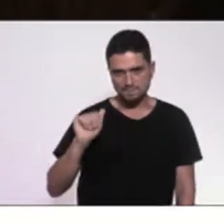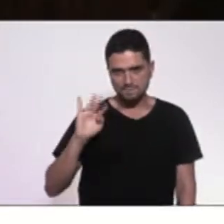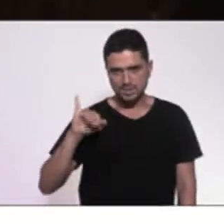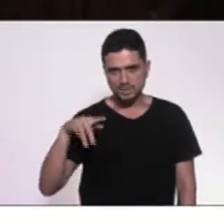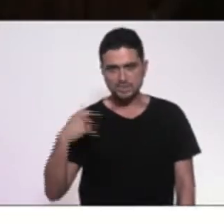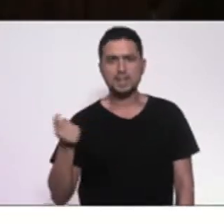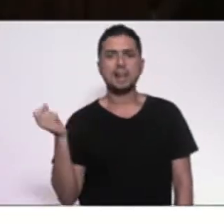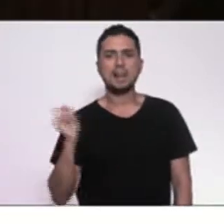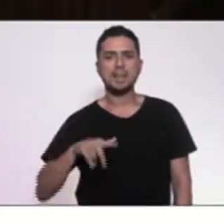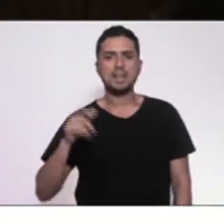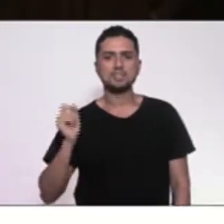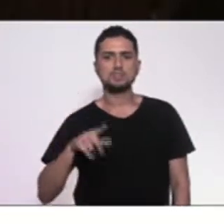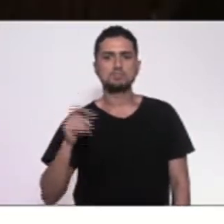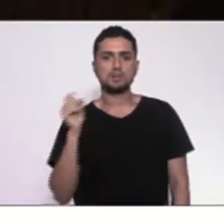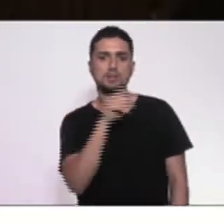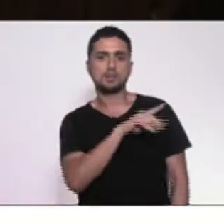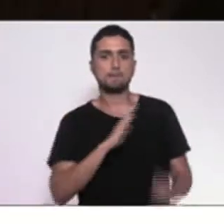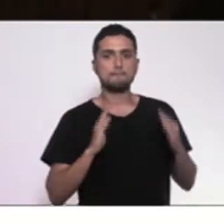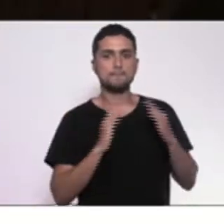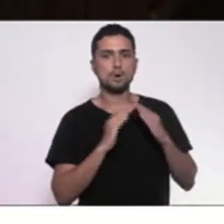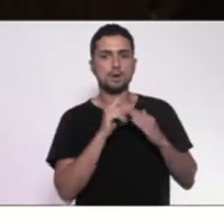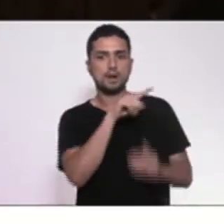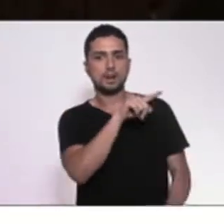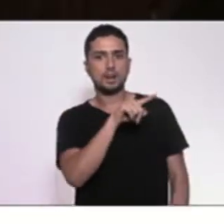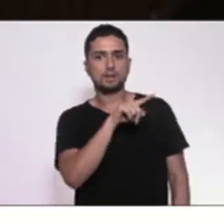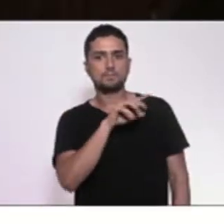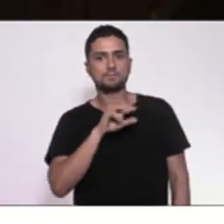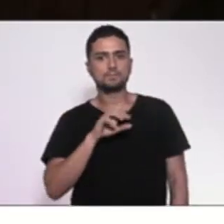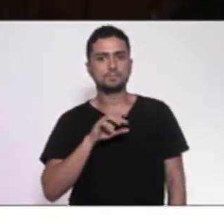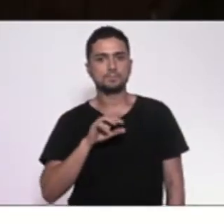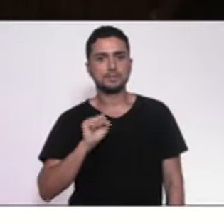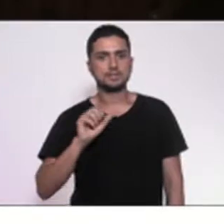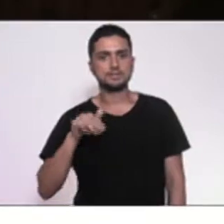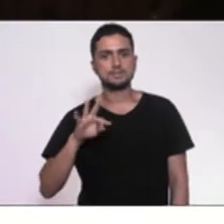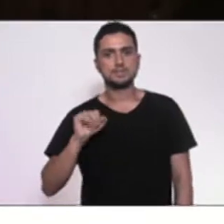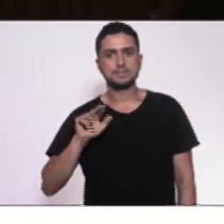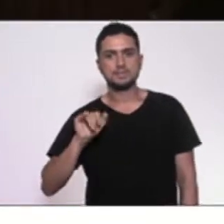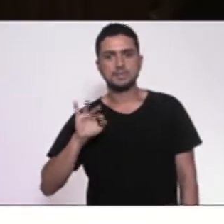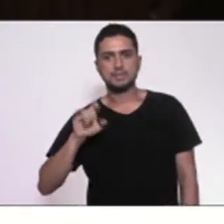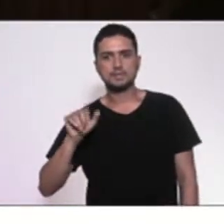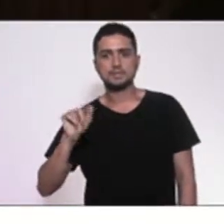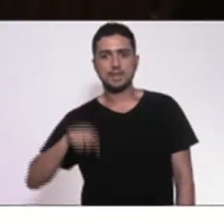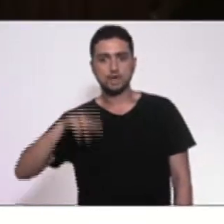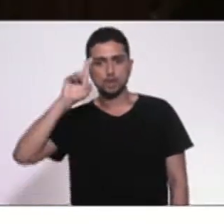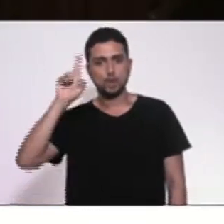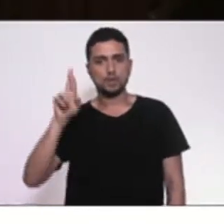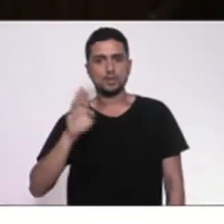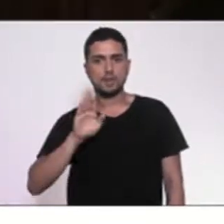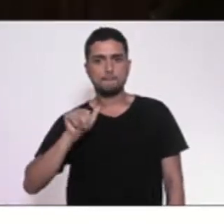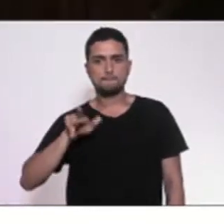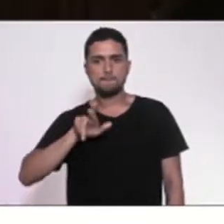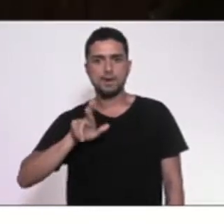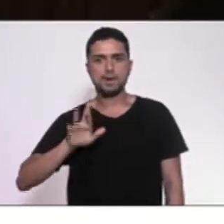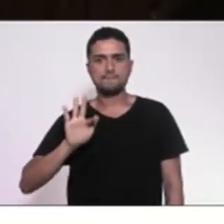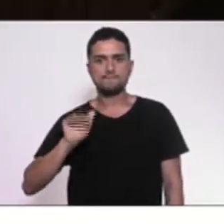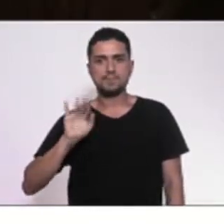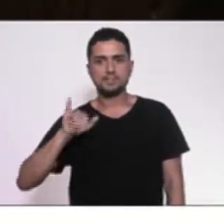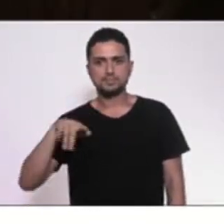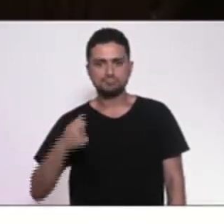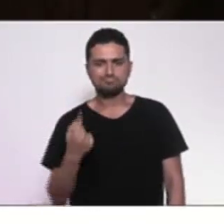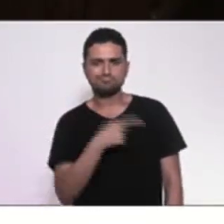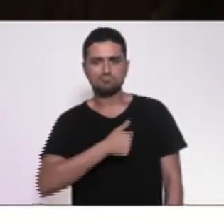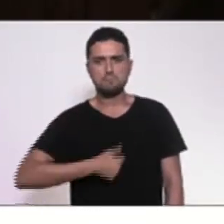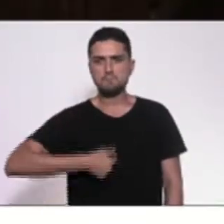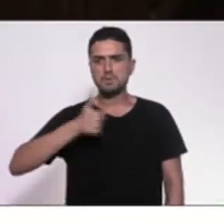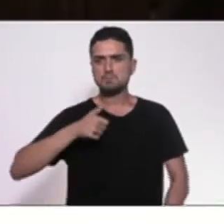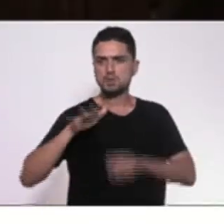Teresa e dona do bar Fatinha. Fez parte da primeira parada, abrindo-a com a fileira